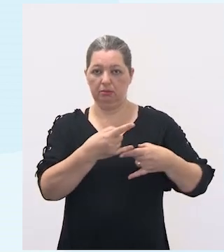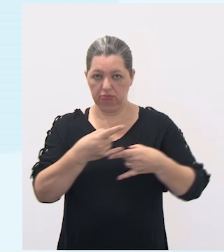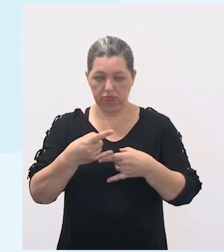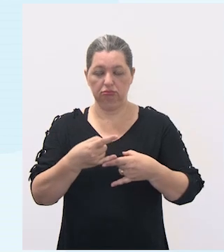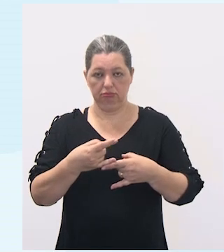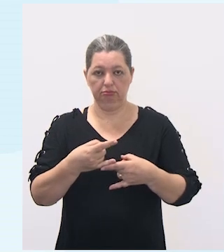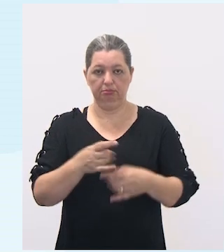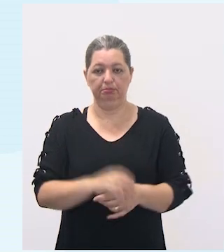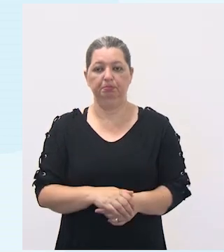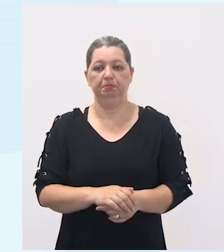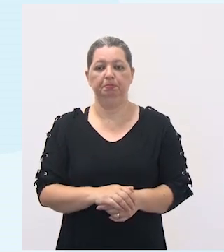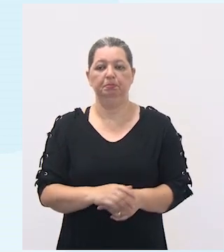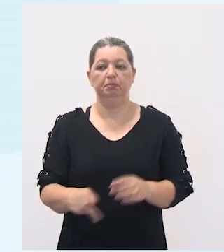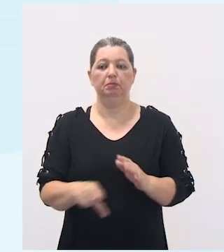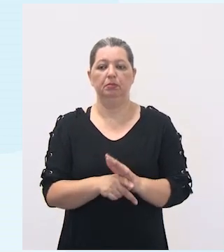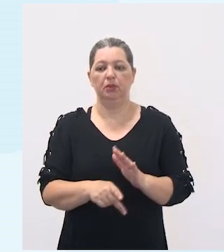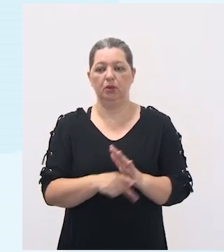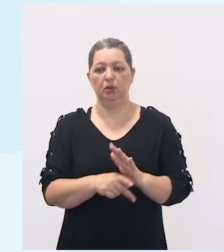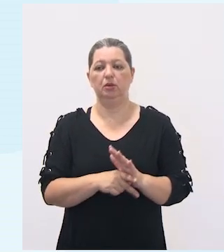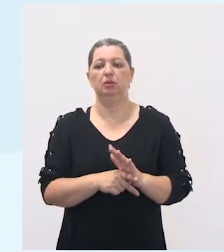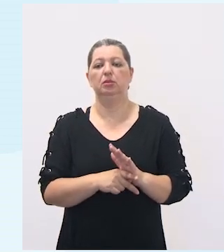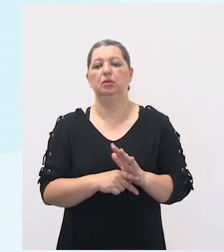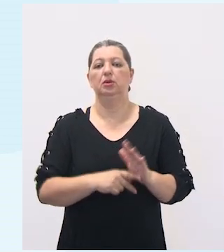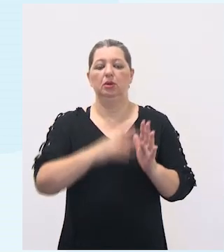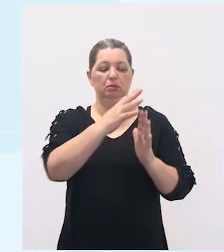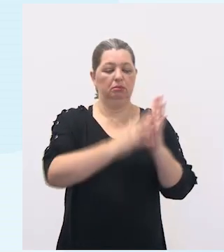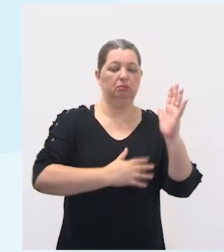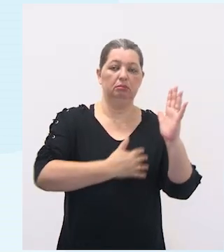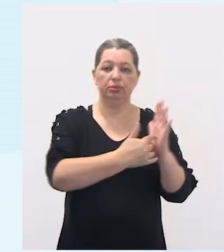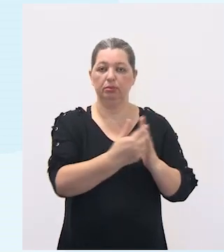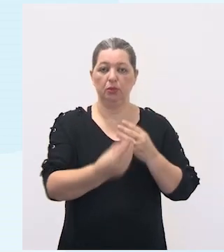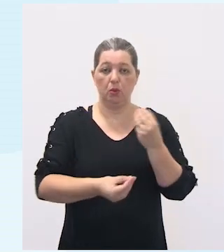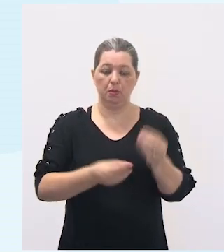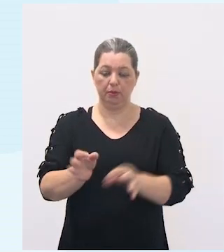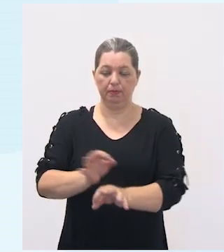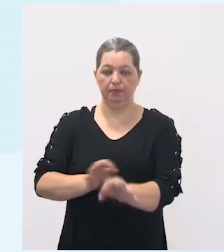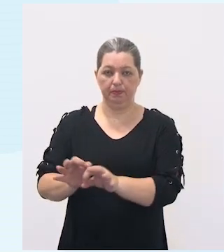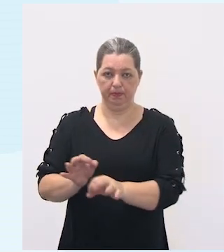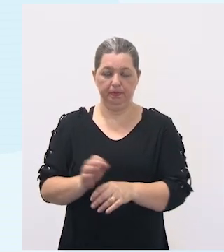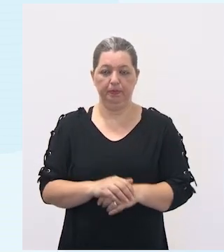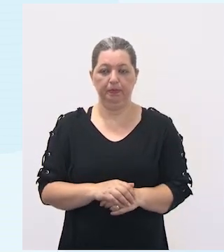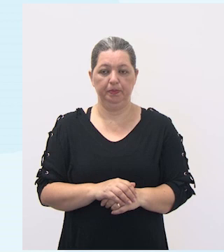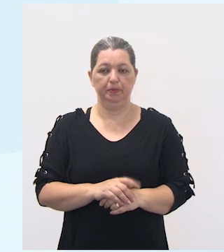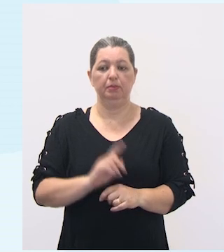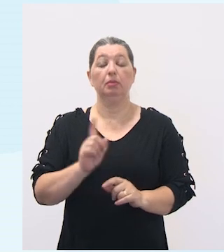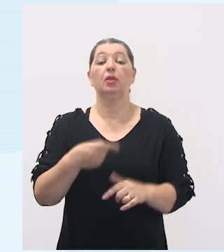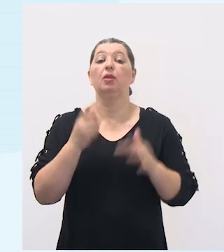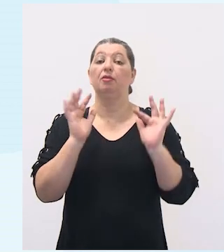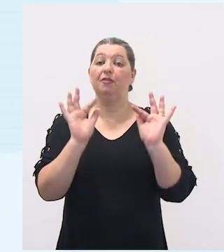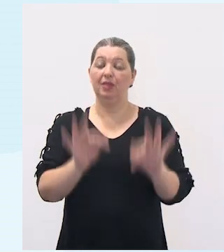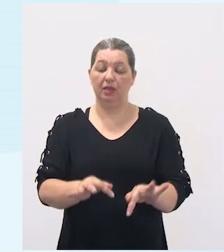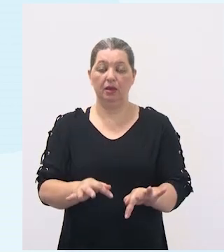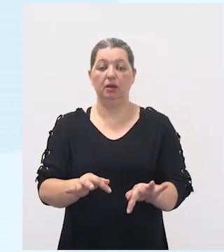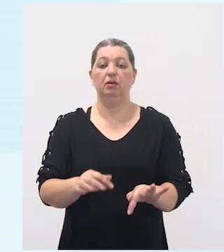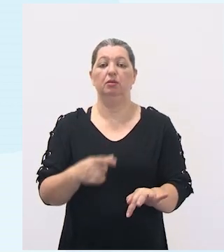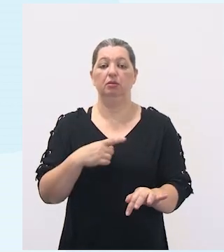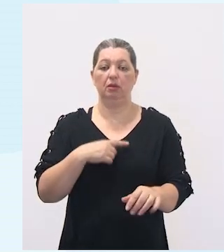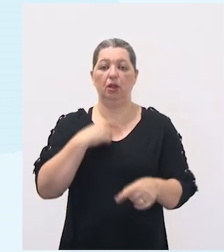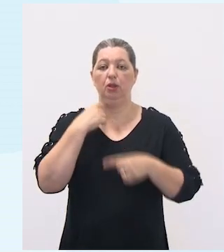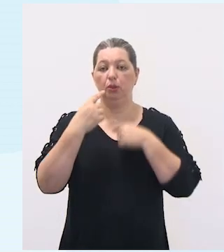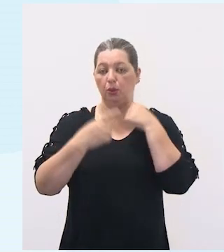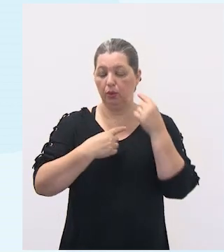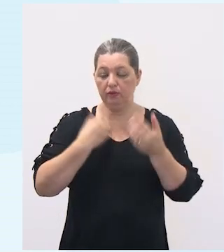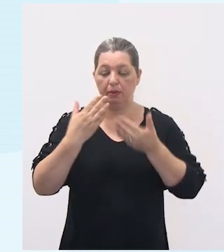questão da articulação das matrizes. E no final, então, nós teremos um espaço para que nós possamos